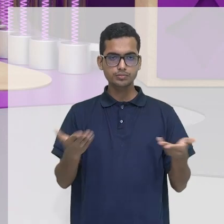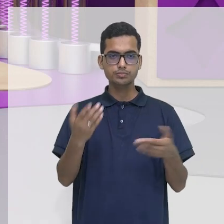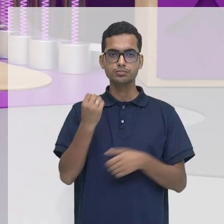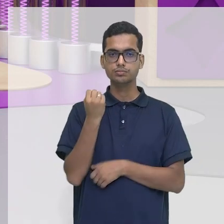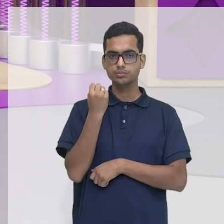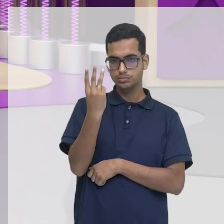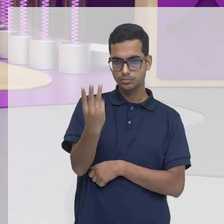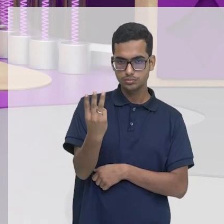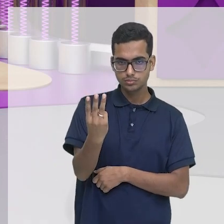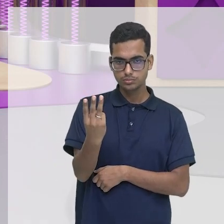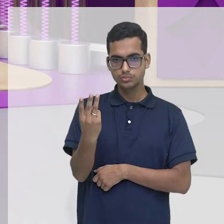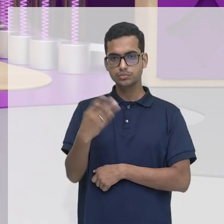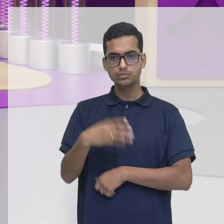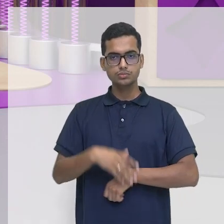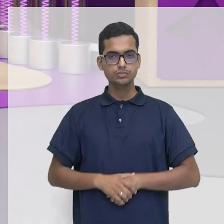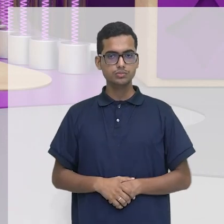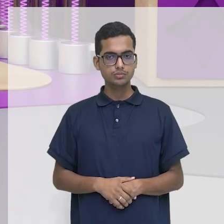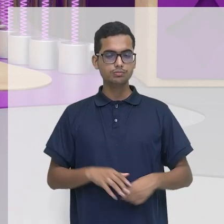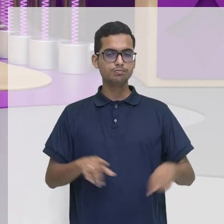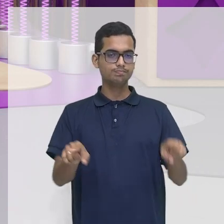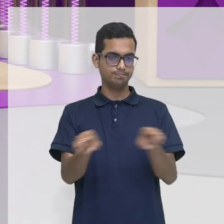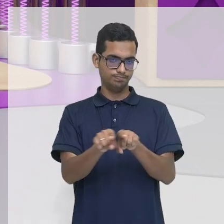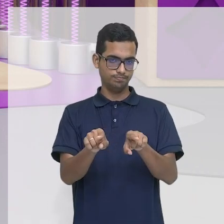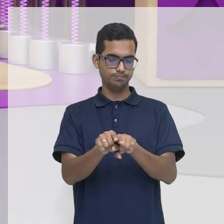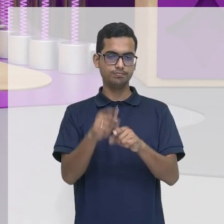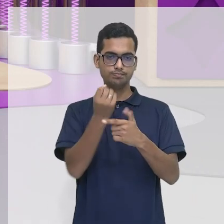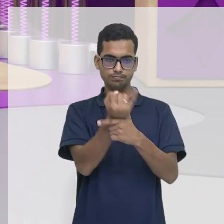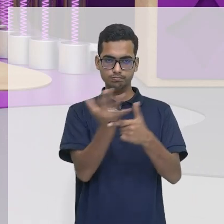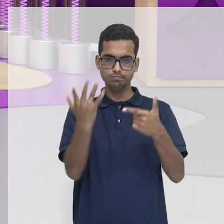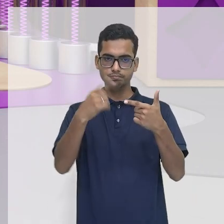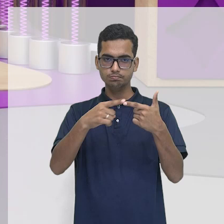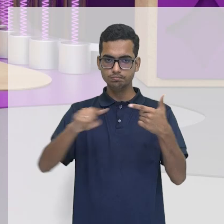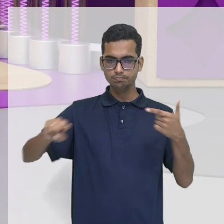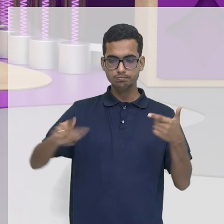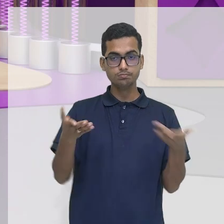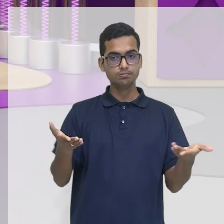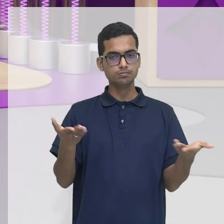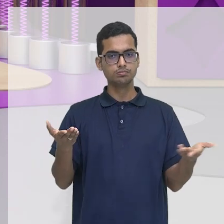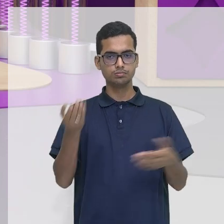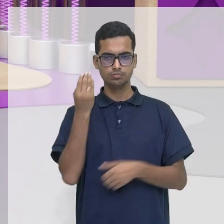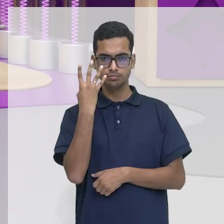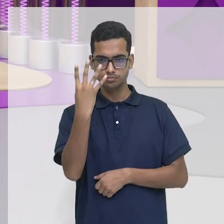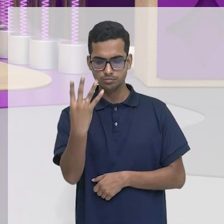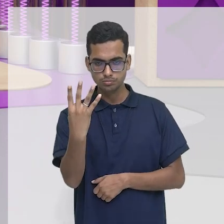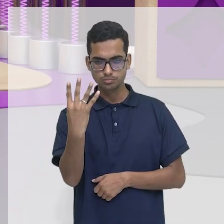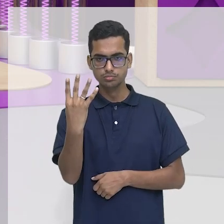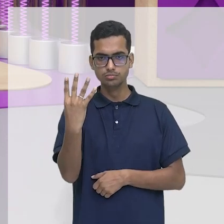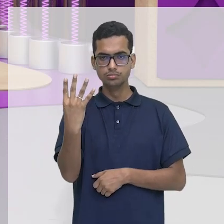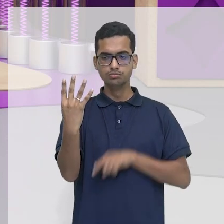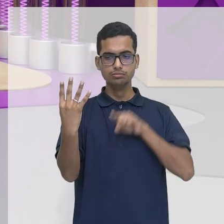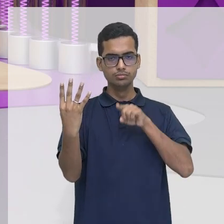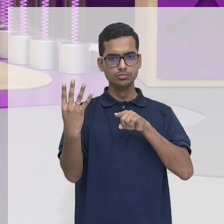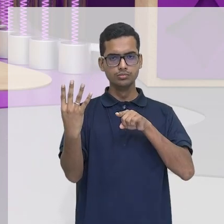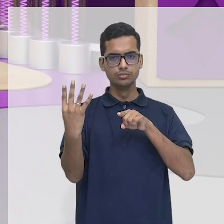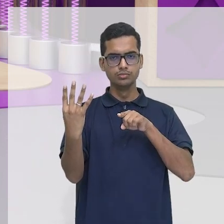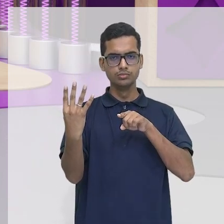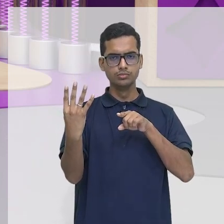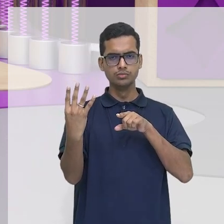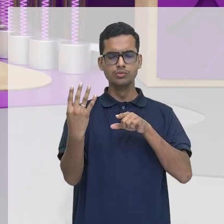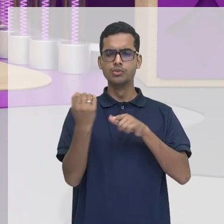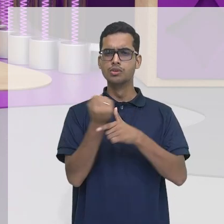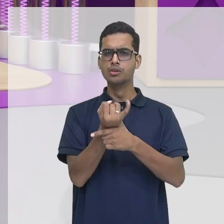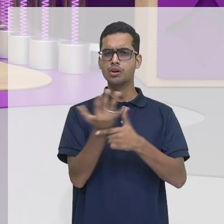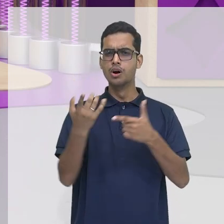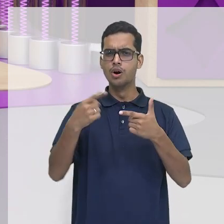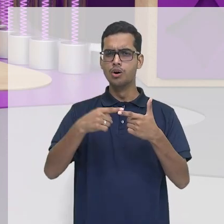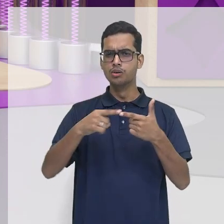3. O 3 também é primo. Depois temos o 4. E aí sim, o 4 não é primo. Por quê? Porque